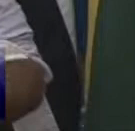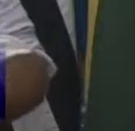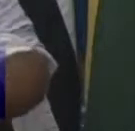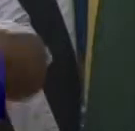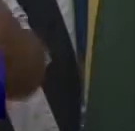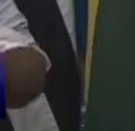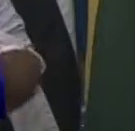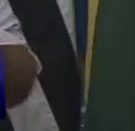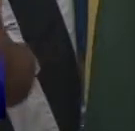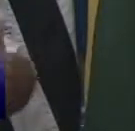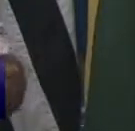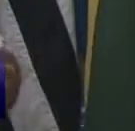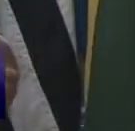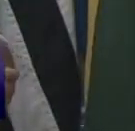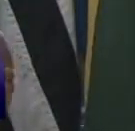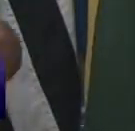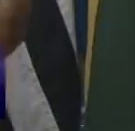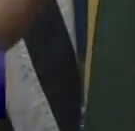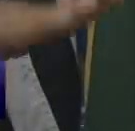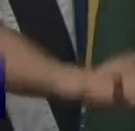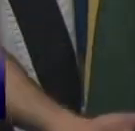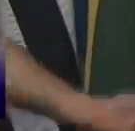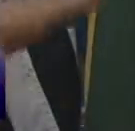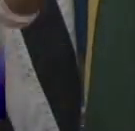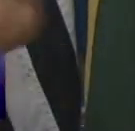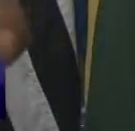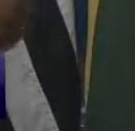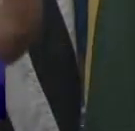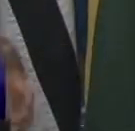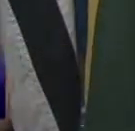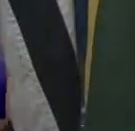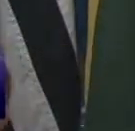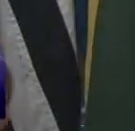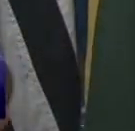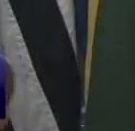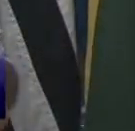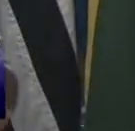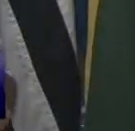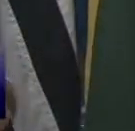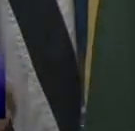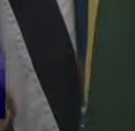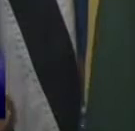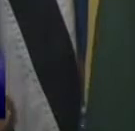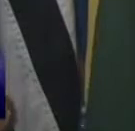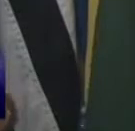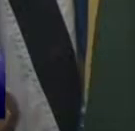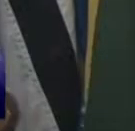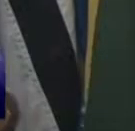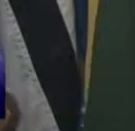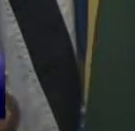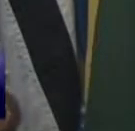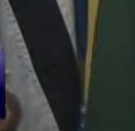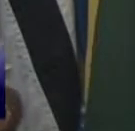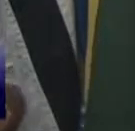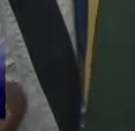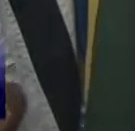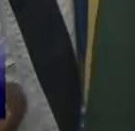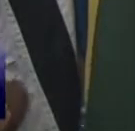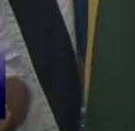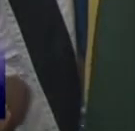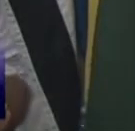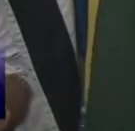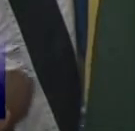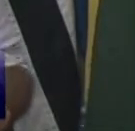provocado uma maior adesão dos participantes da nossa cidade para este esporte. O que eu tenho percebido ao longo desses 20 anos é